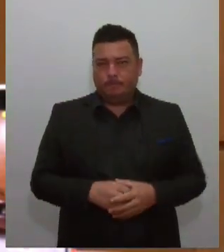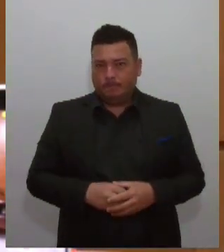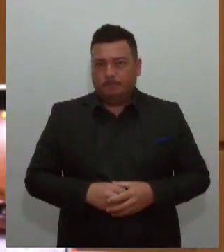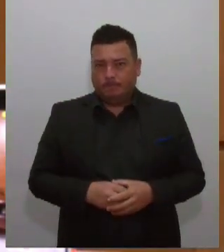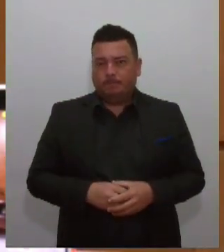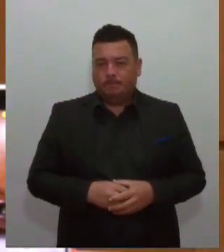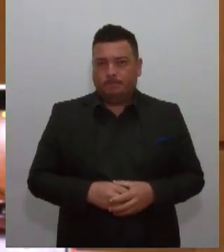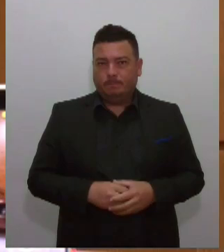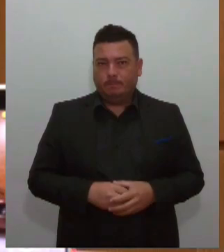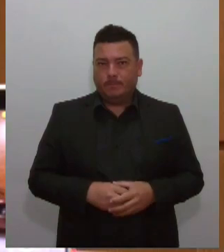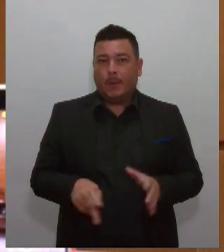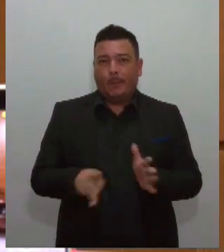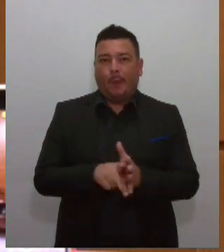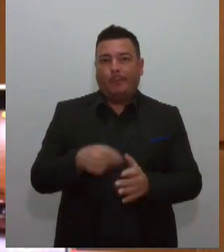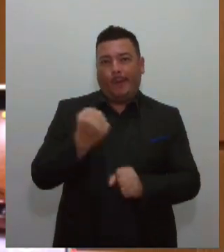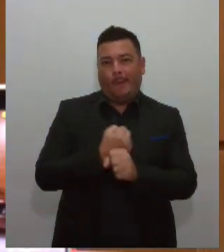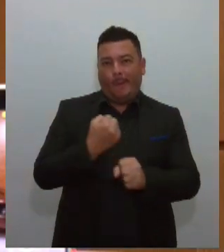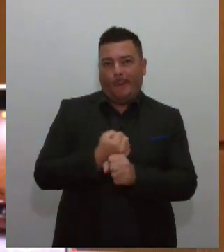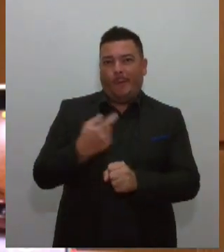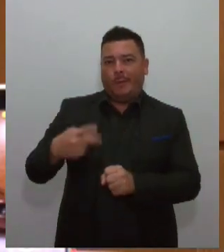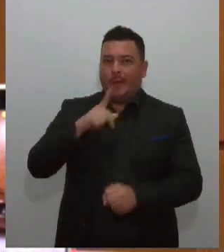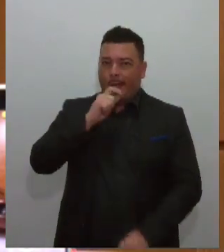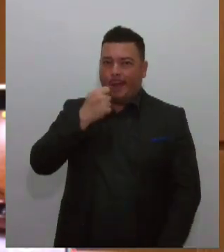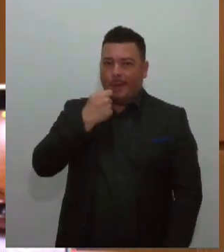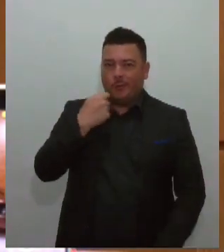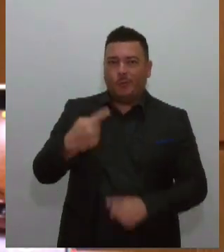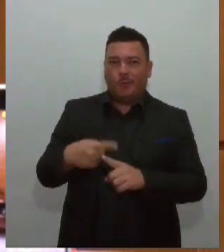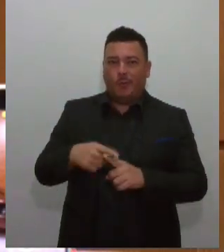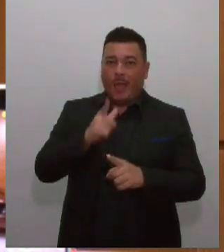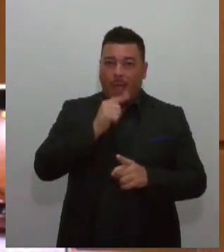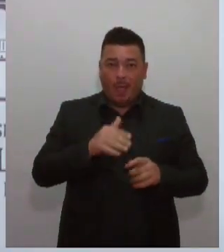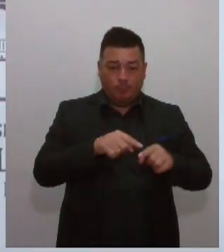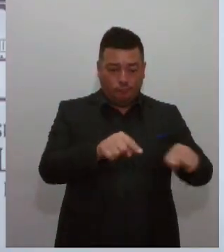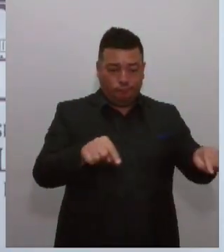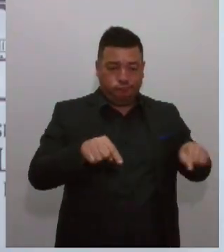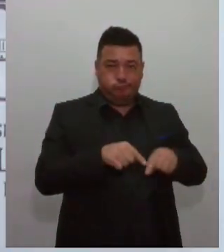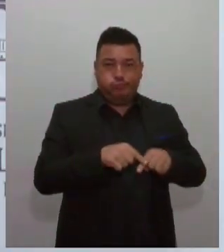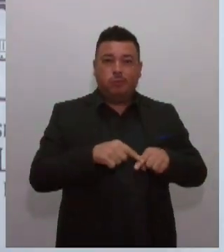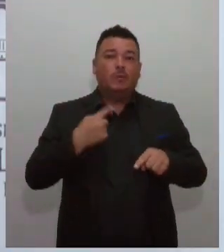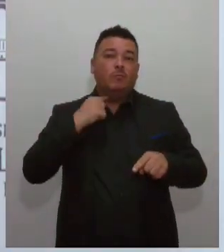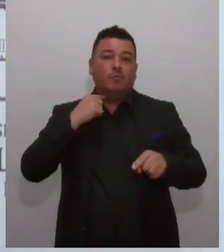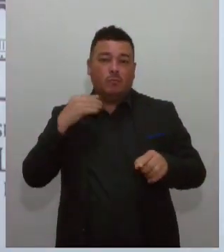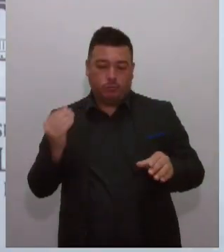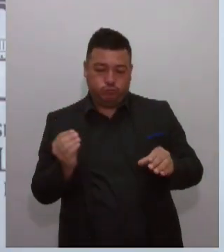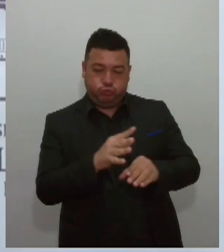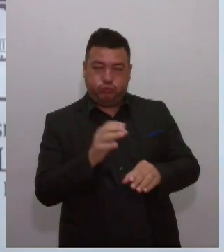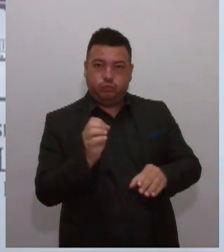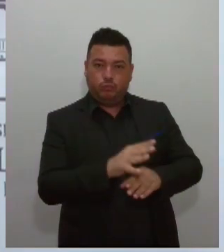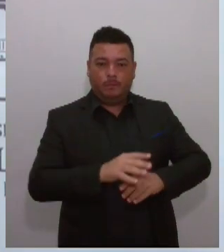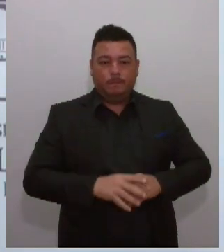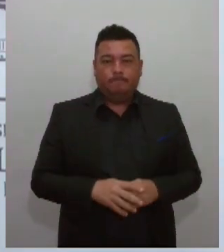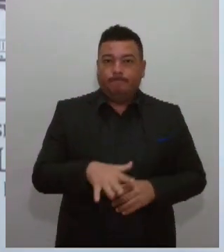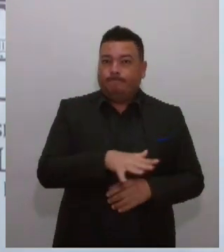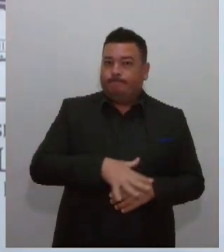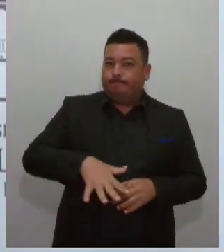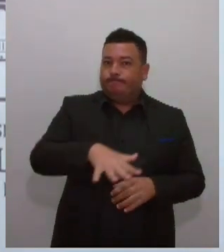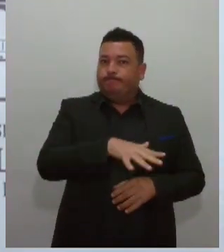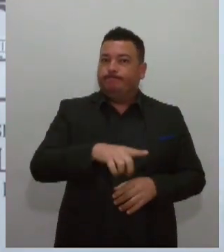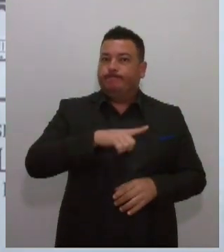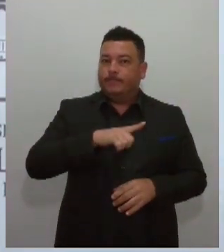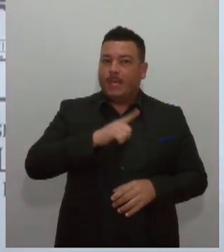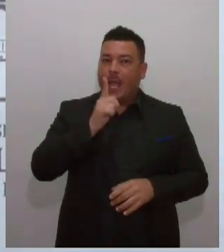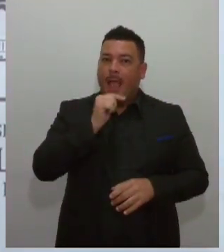Aracaju, sobre a degradação do rio Vaza Barris pelas obras do governo do estado. Ali naquela região existem várias lagoas, é